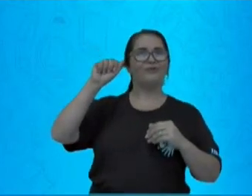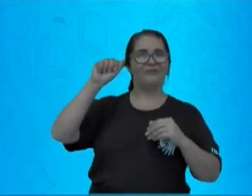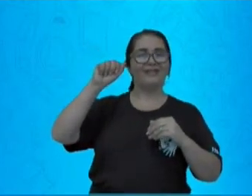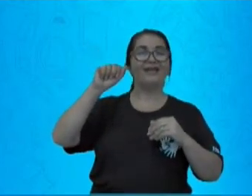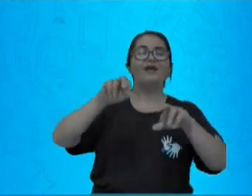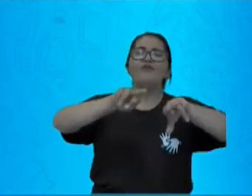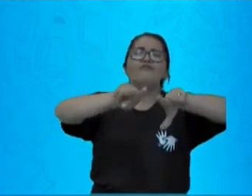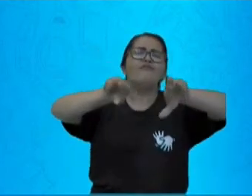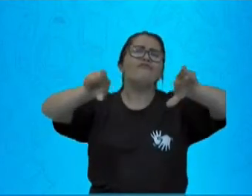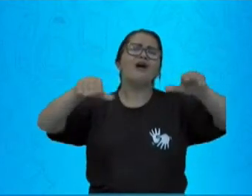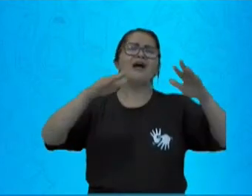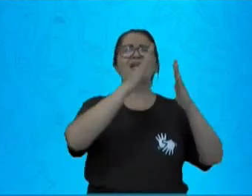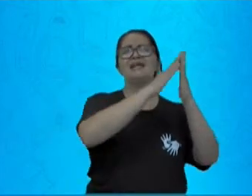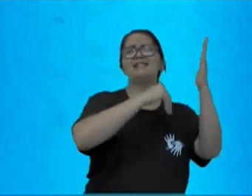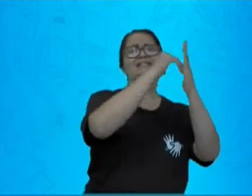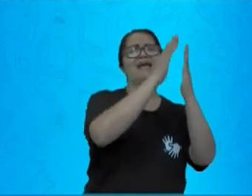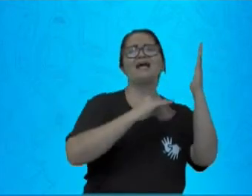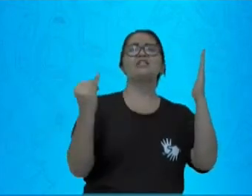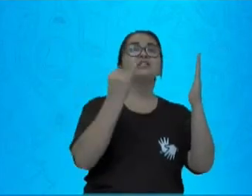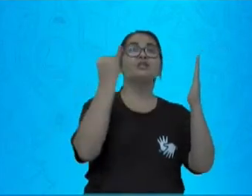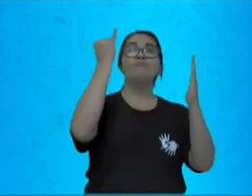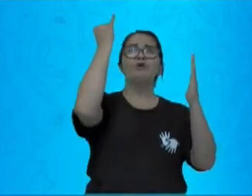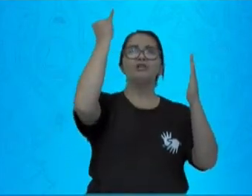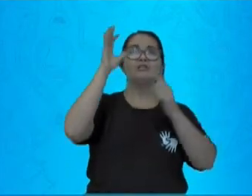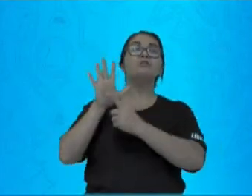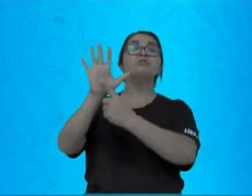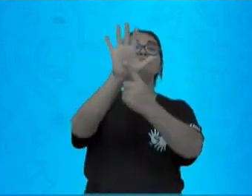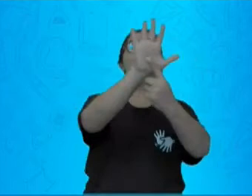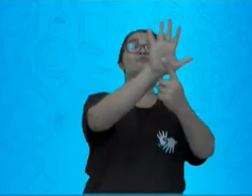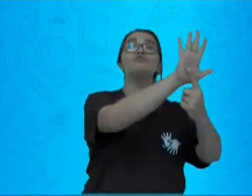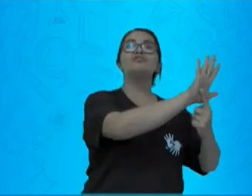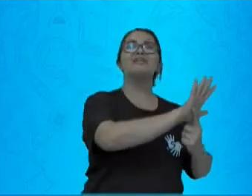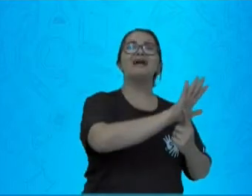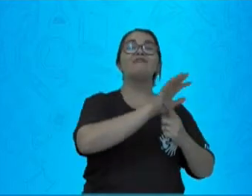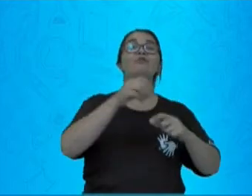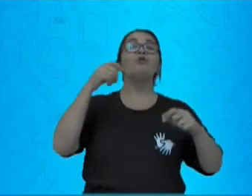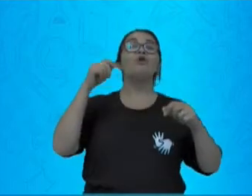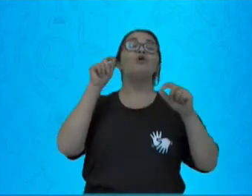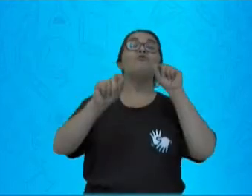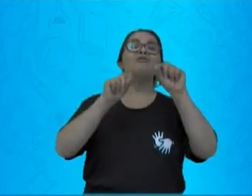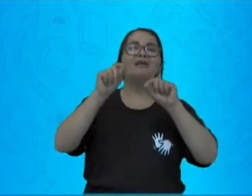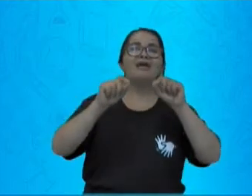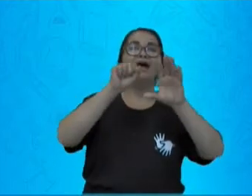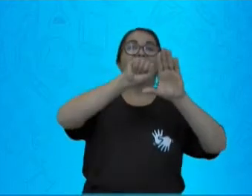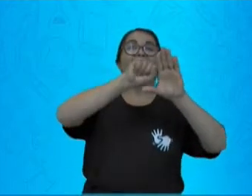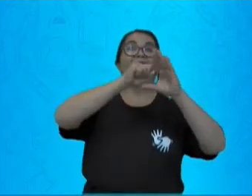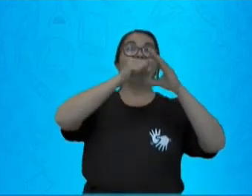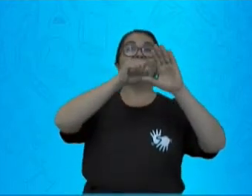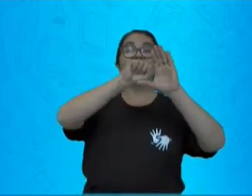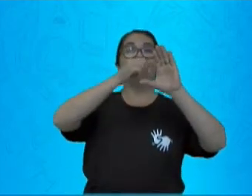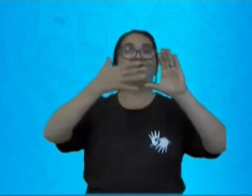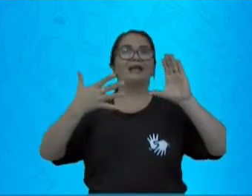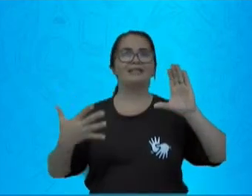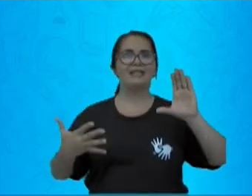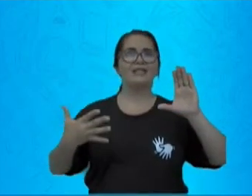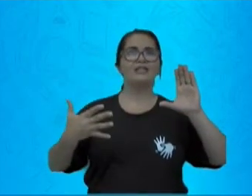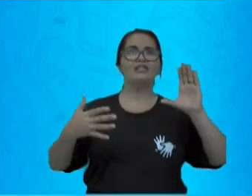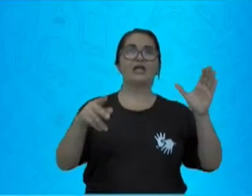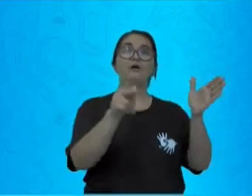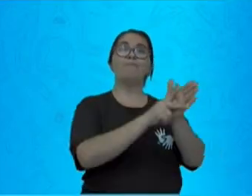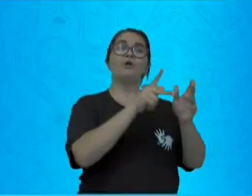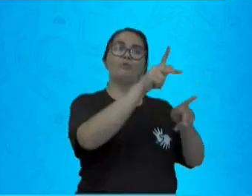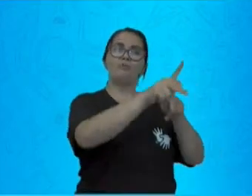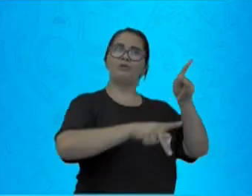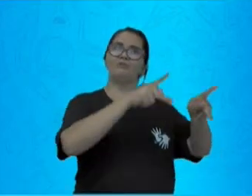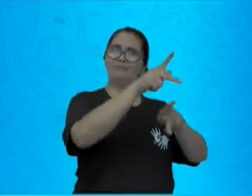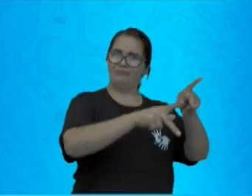para estabelecer o seu poderio de fé sobre os fiéis, usando muito ouro e